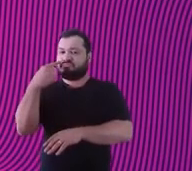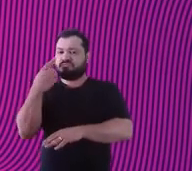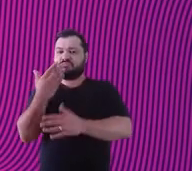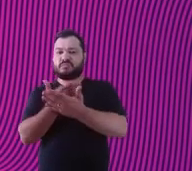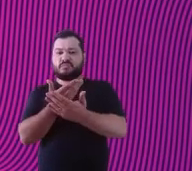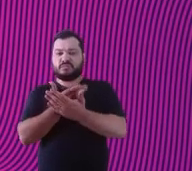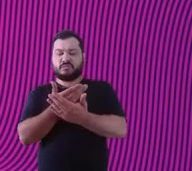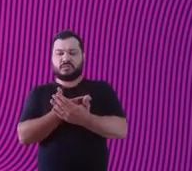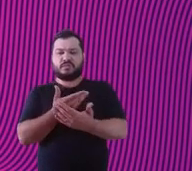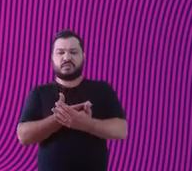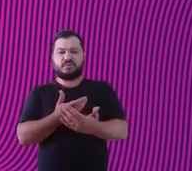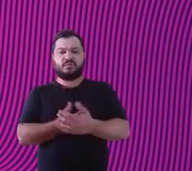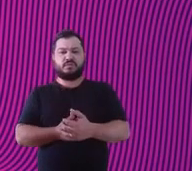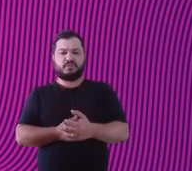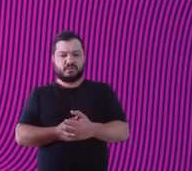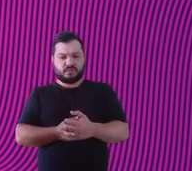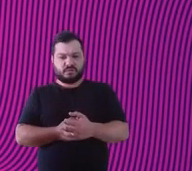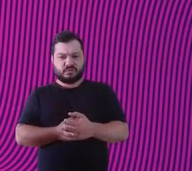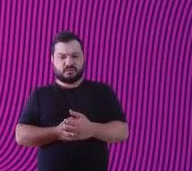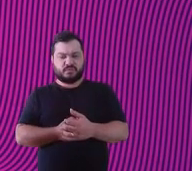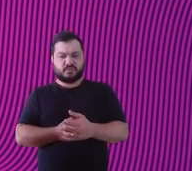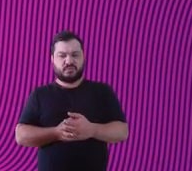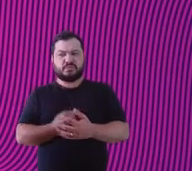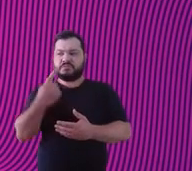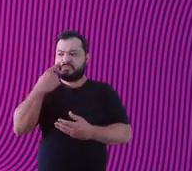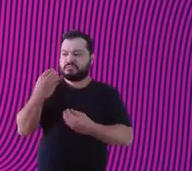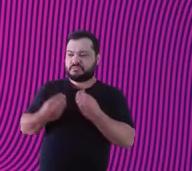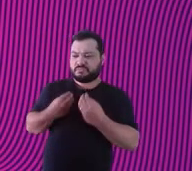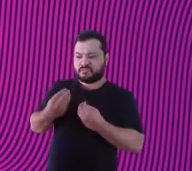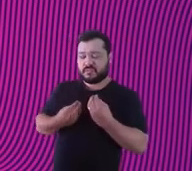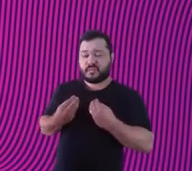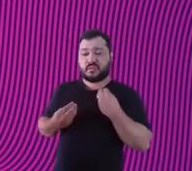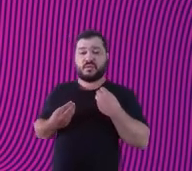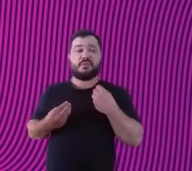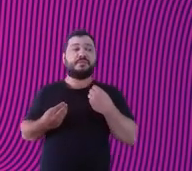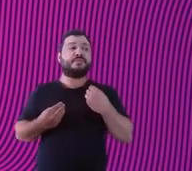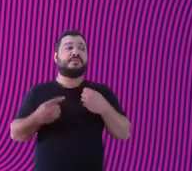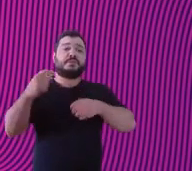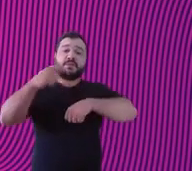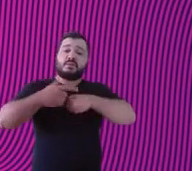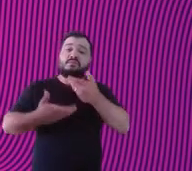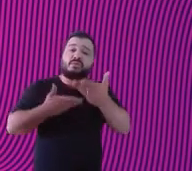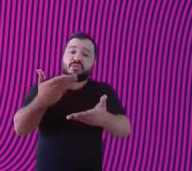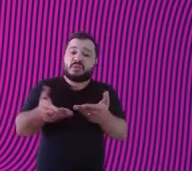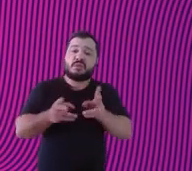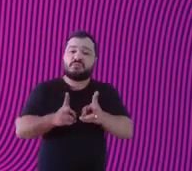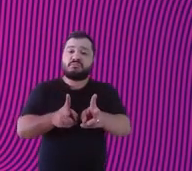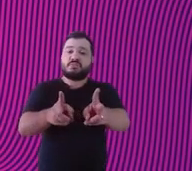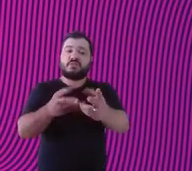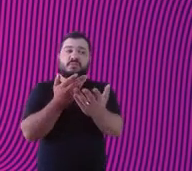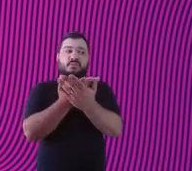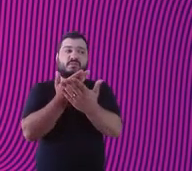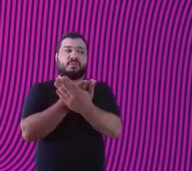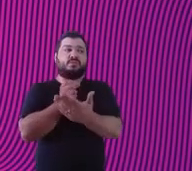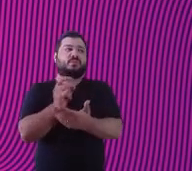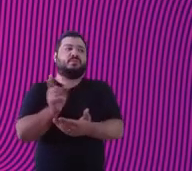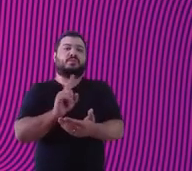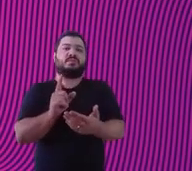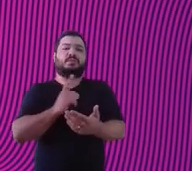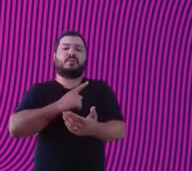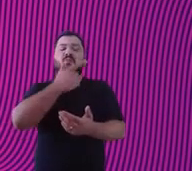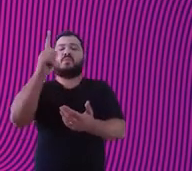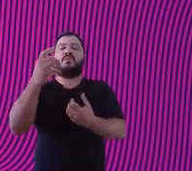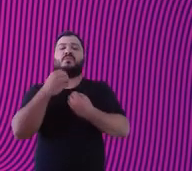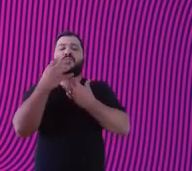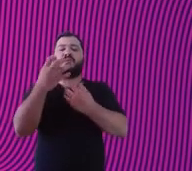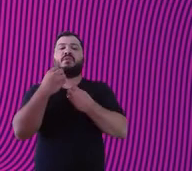e ter mais ou menos o começo de tudo funciona ele tá na hora de você e Tatá você seguir aquele estudos não fica comigo informação